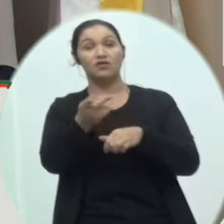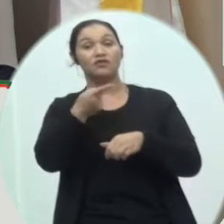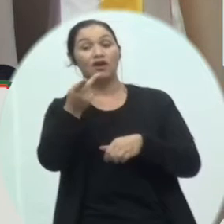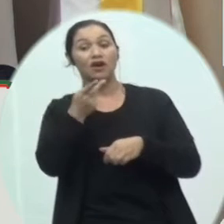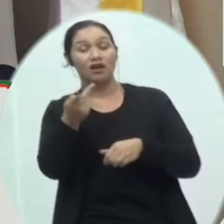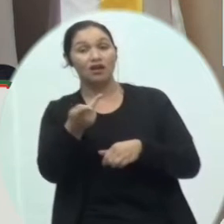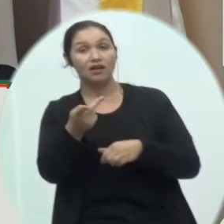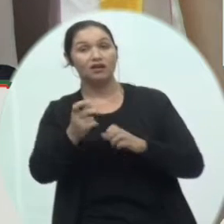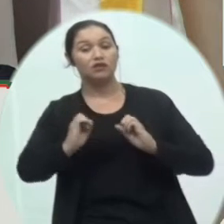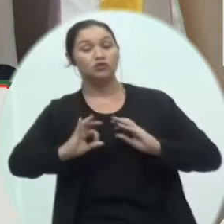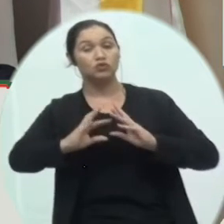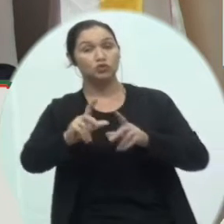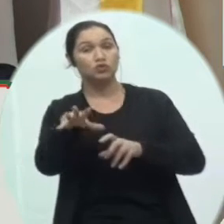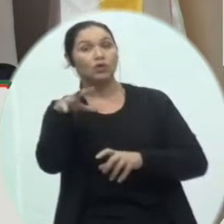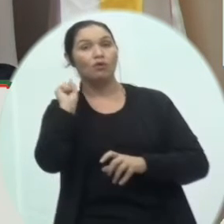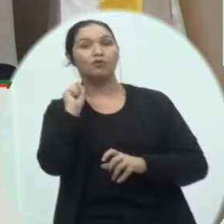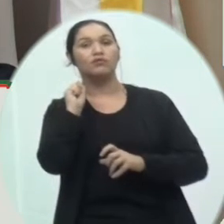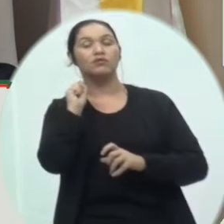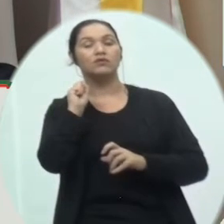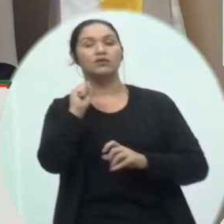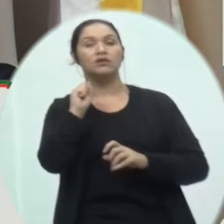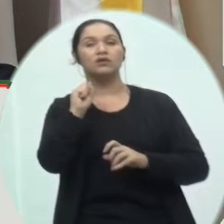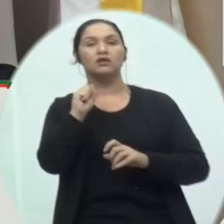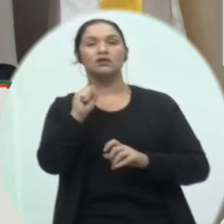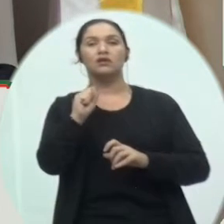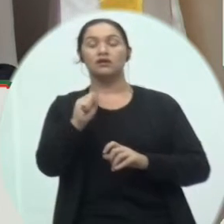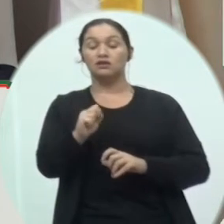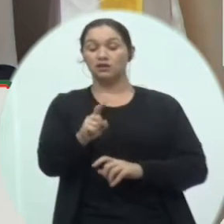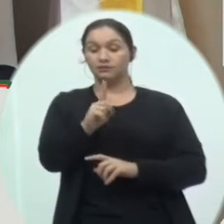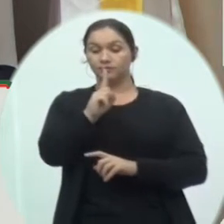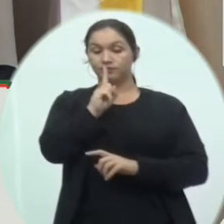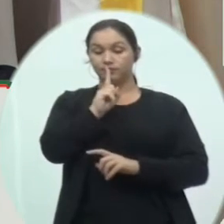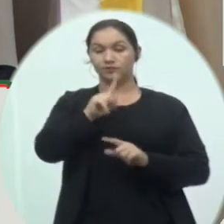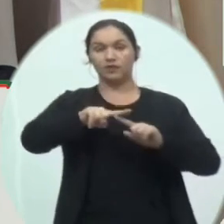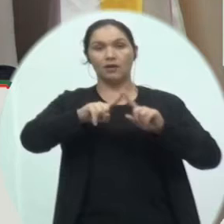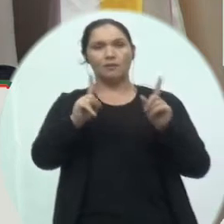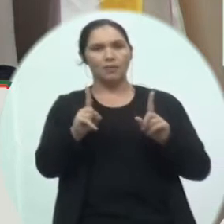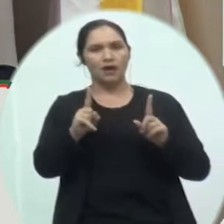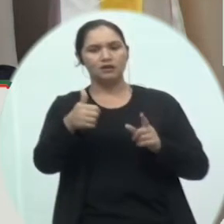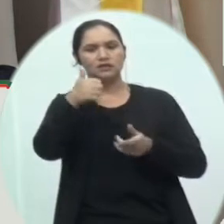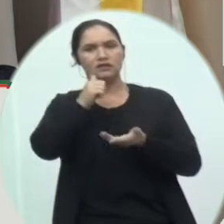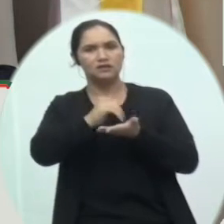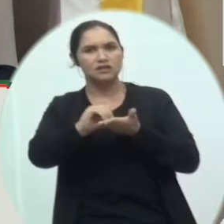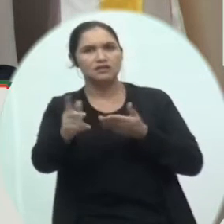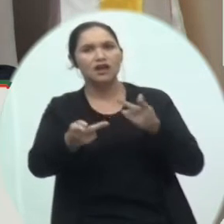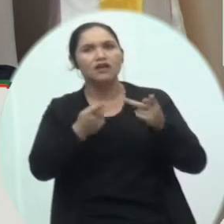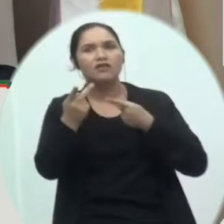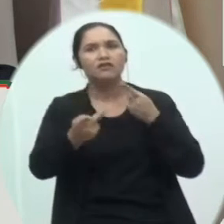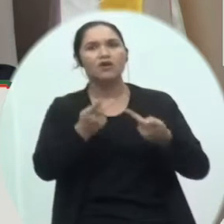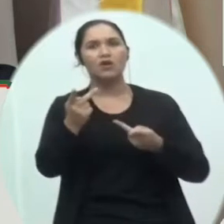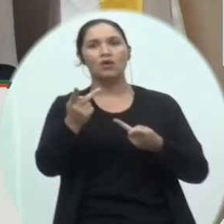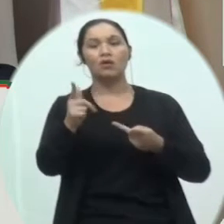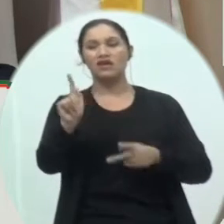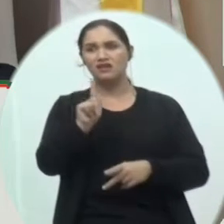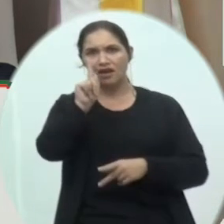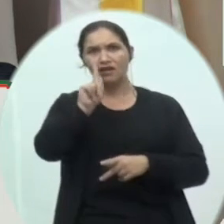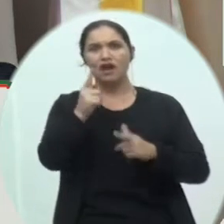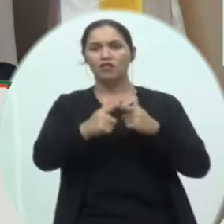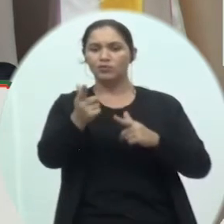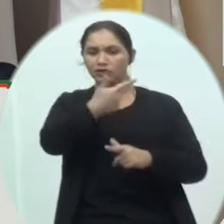falou é gravíssimo, porque um requerimento feito por nós, vereadores, tem que ser